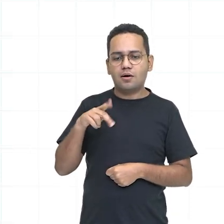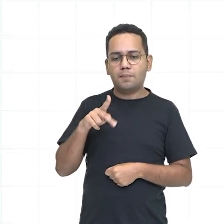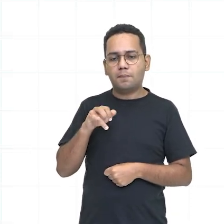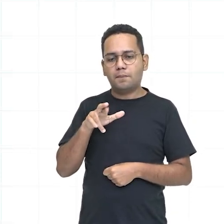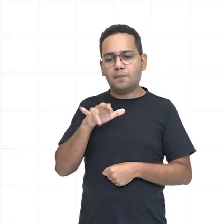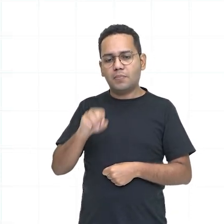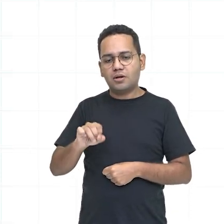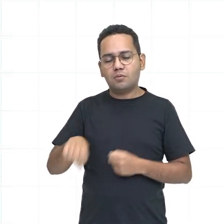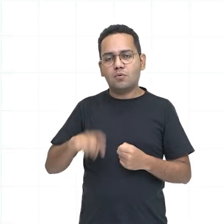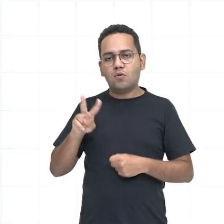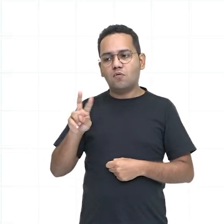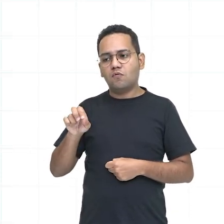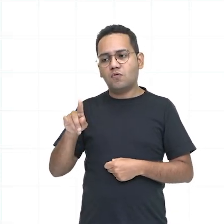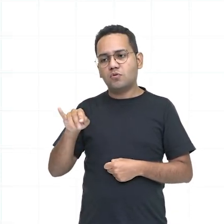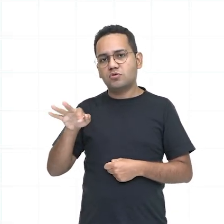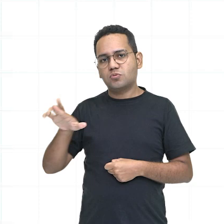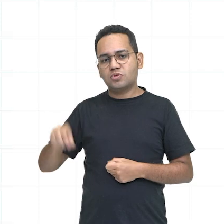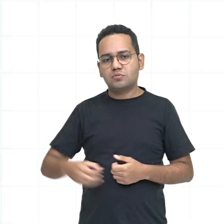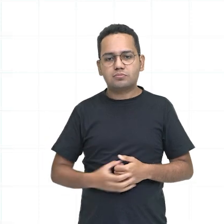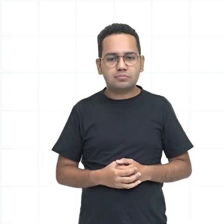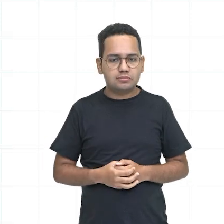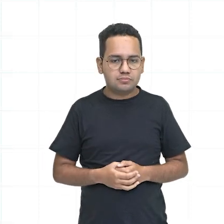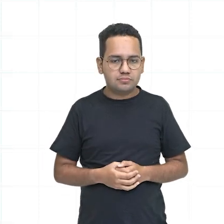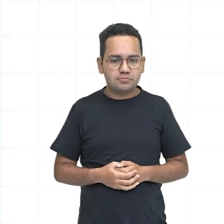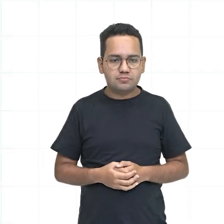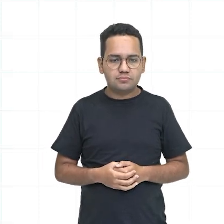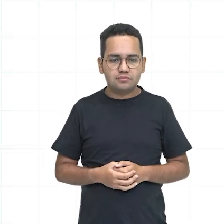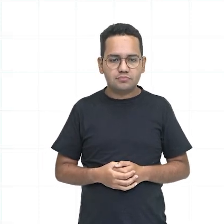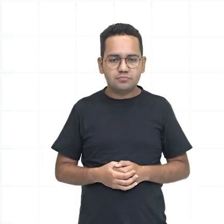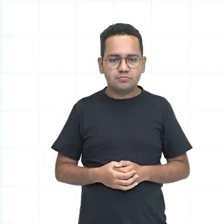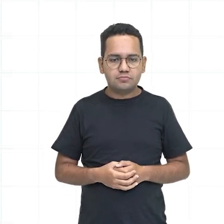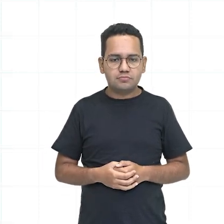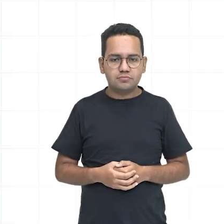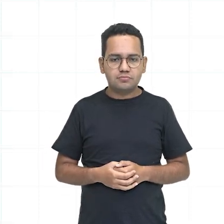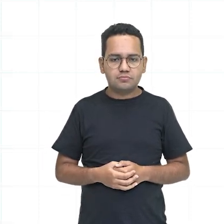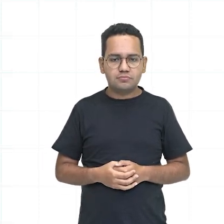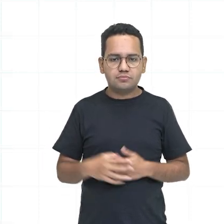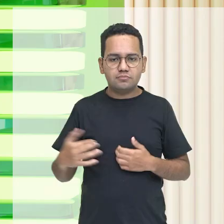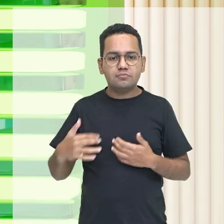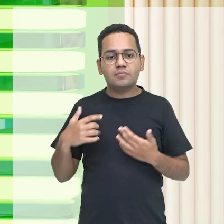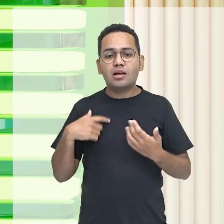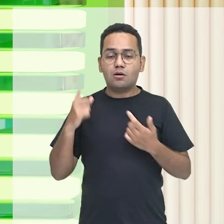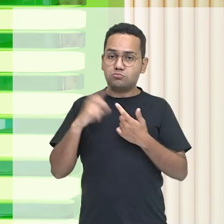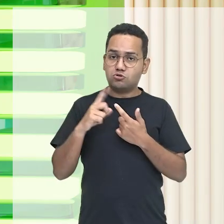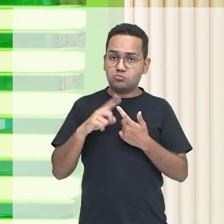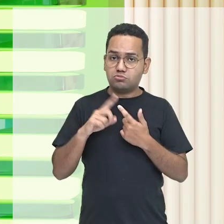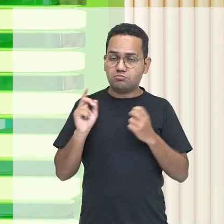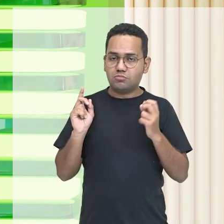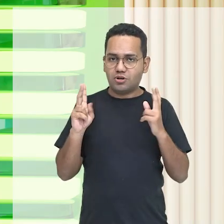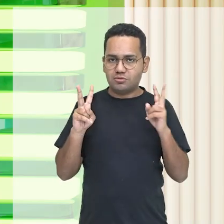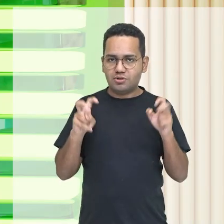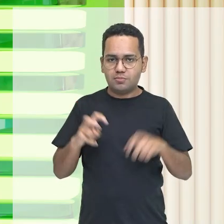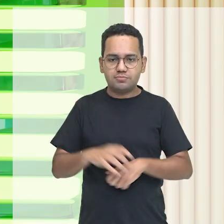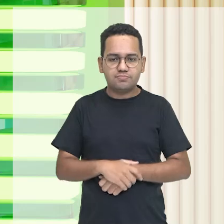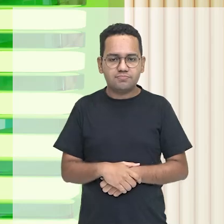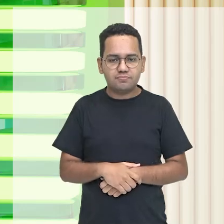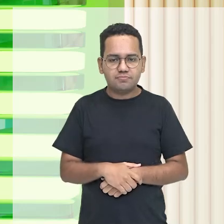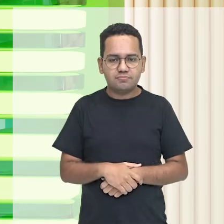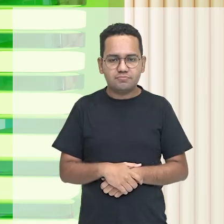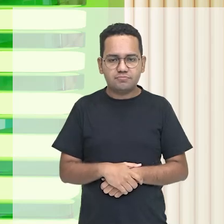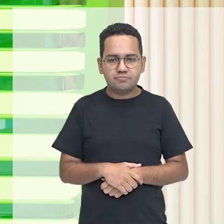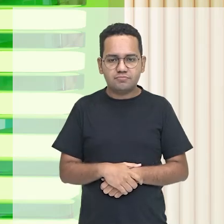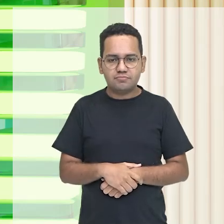ou voltímetros. Vejam aí que são esses os circuitos elétricos. Muito bem,